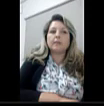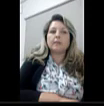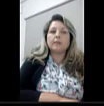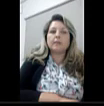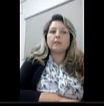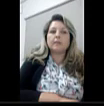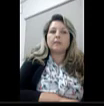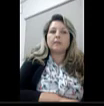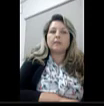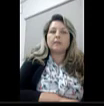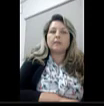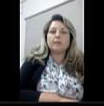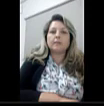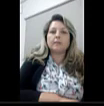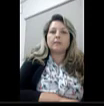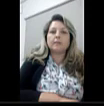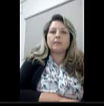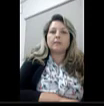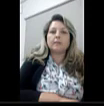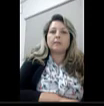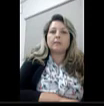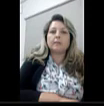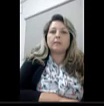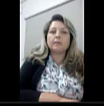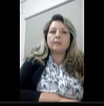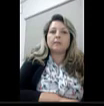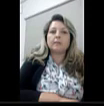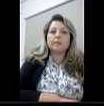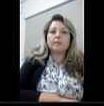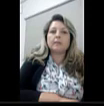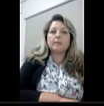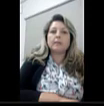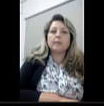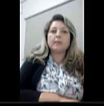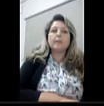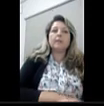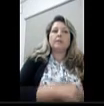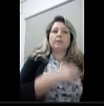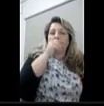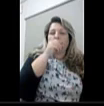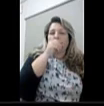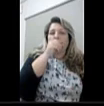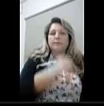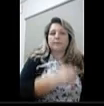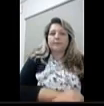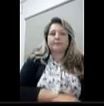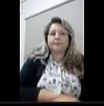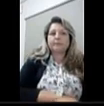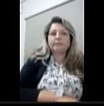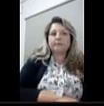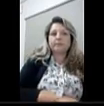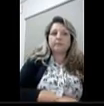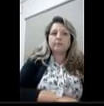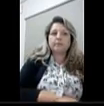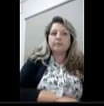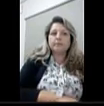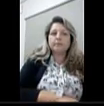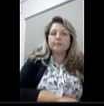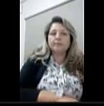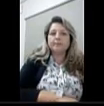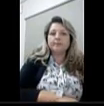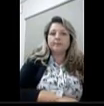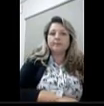lado bate outra aí a hora que chega nessa criança que começou uma palma a do lado começa duas aí ela tem que fazer duas vezes